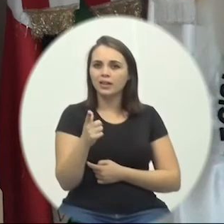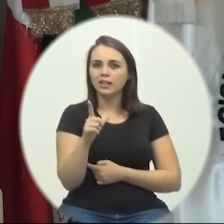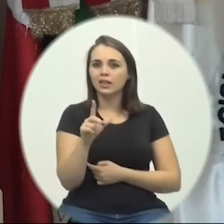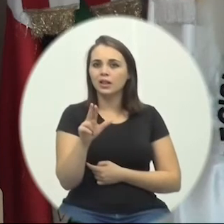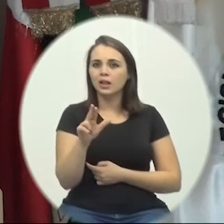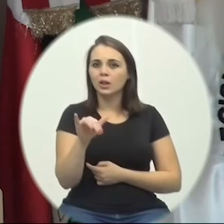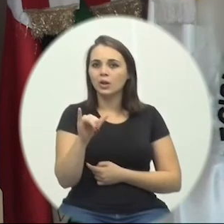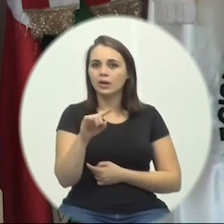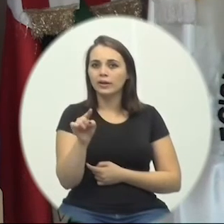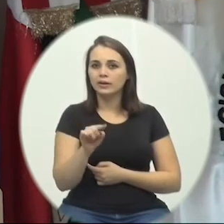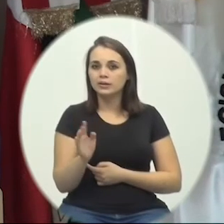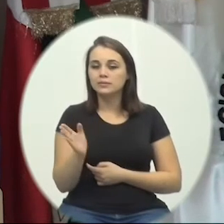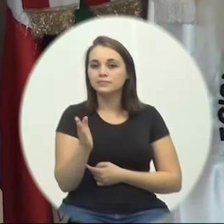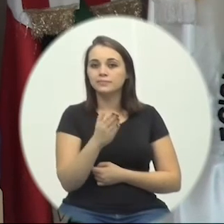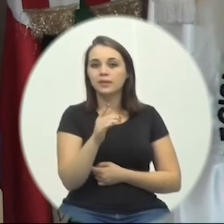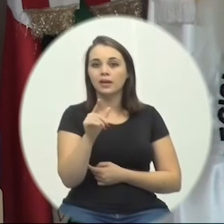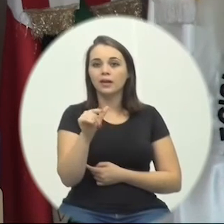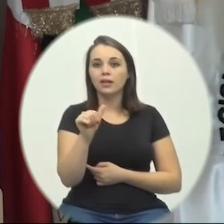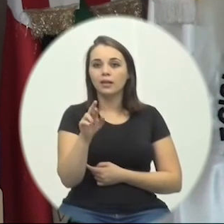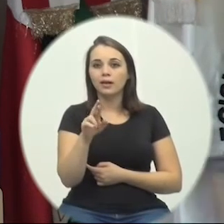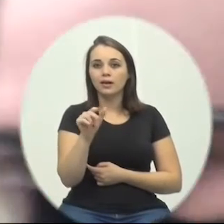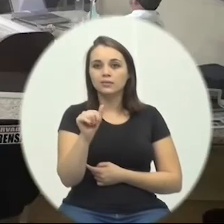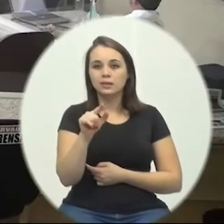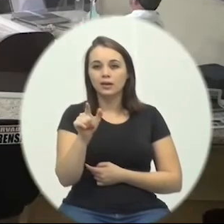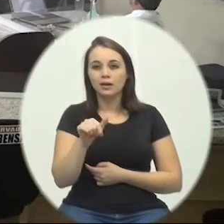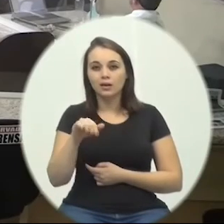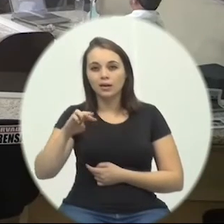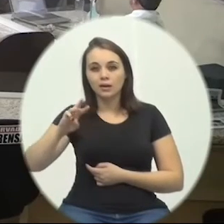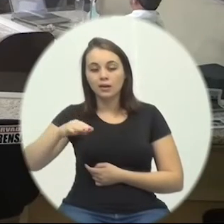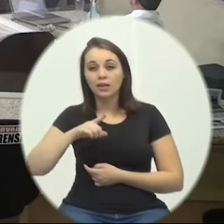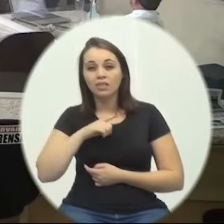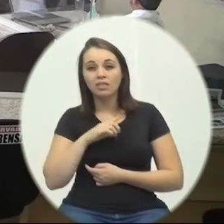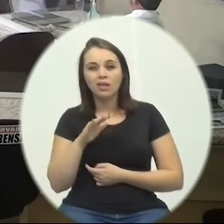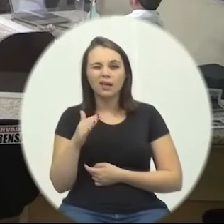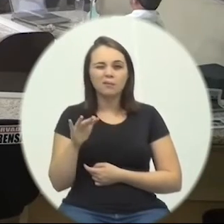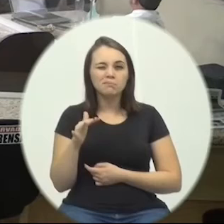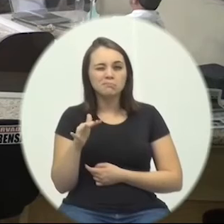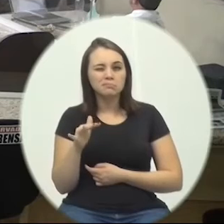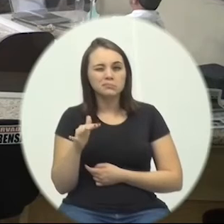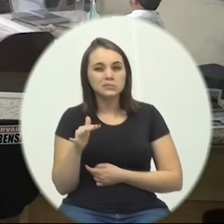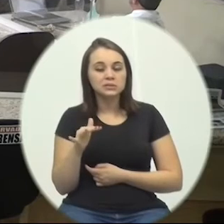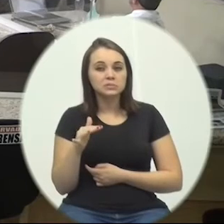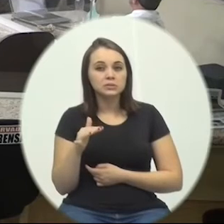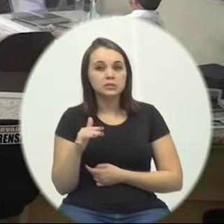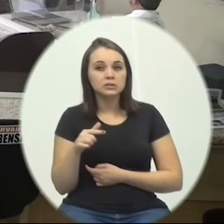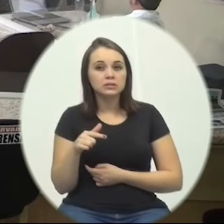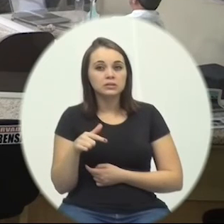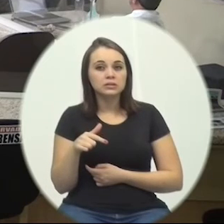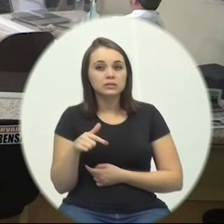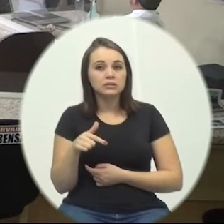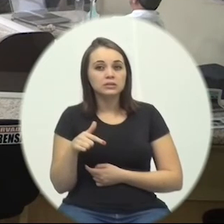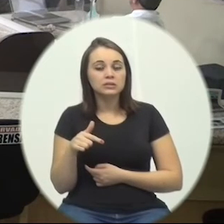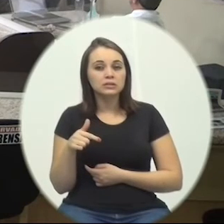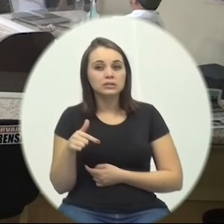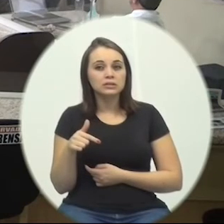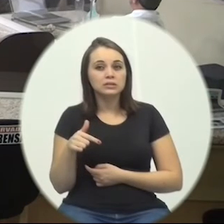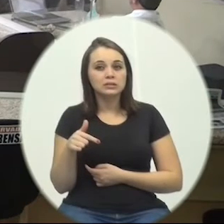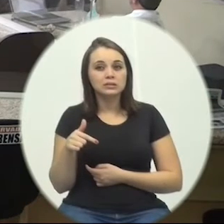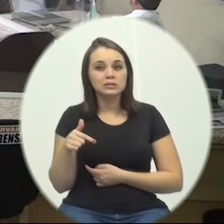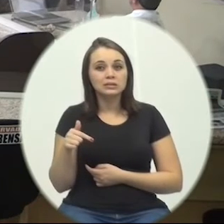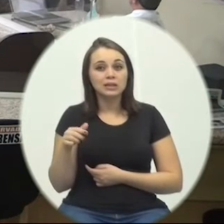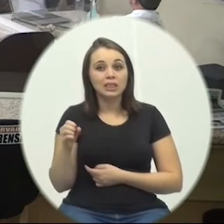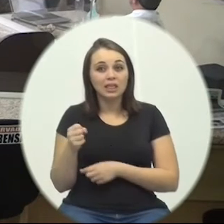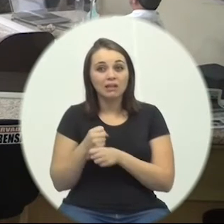Avenida do Lazarim, ela tem aproximadamente cerca de 70 anos.